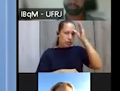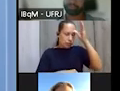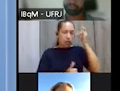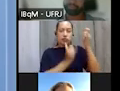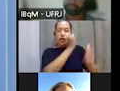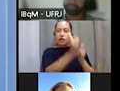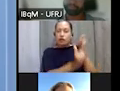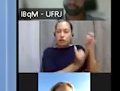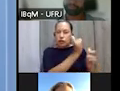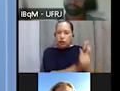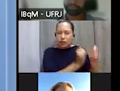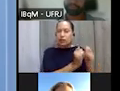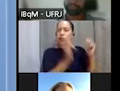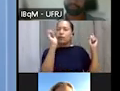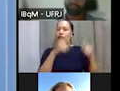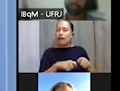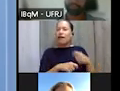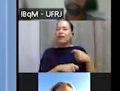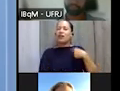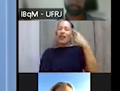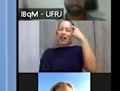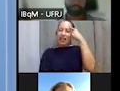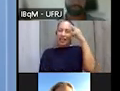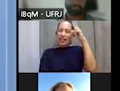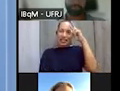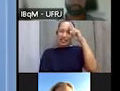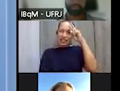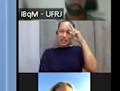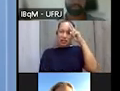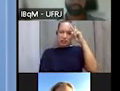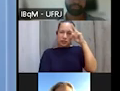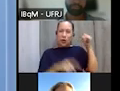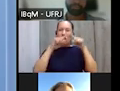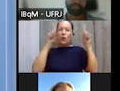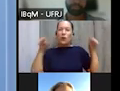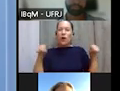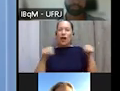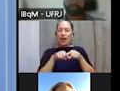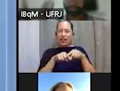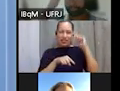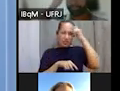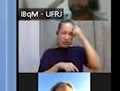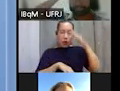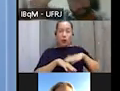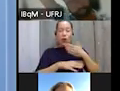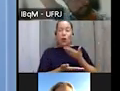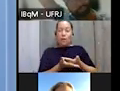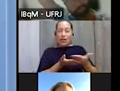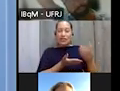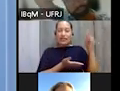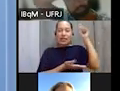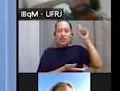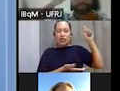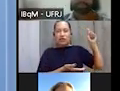que faça algo que me lembra muito aquilo que é o meu quadro negro de infância, quando eu comecei a escrever, em que no alto estava escrito: